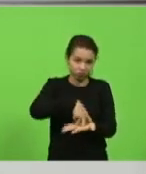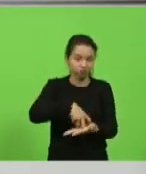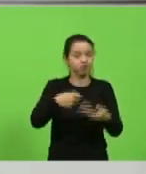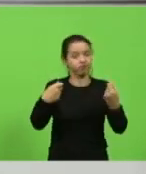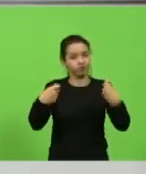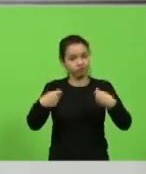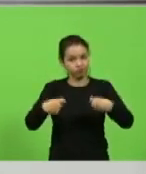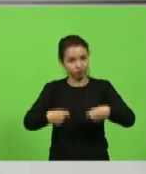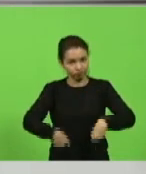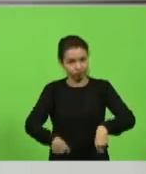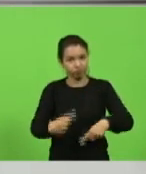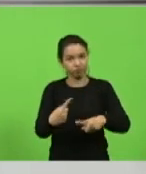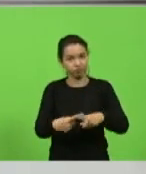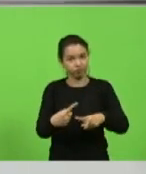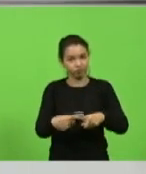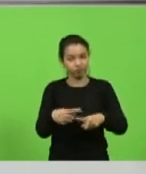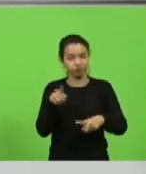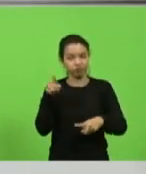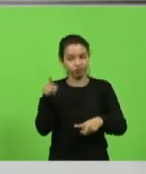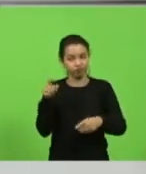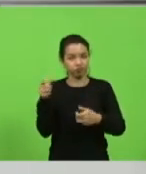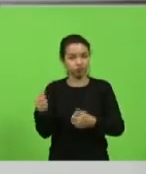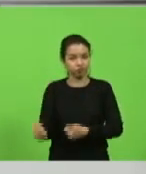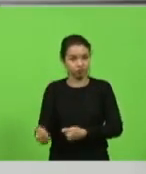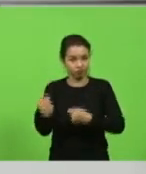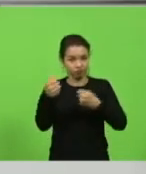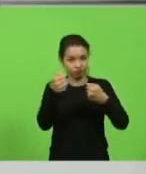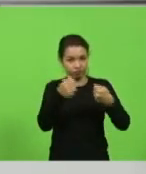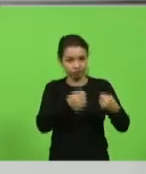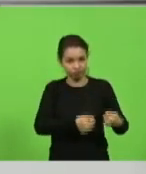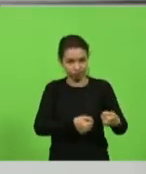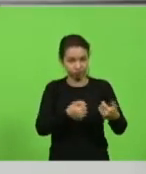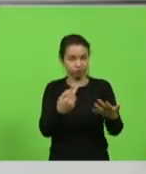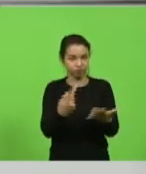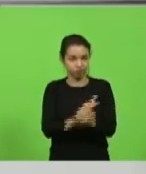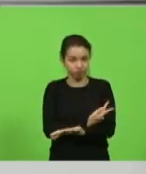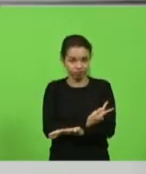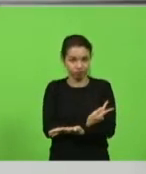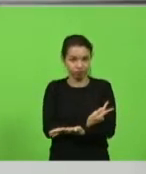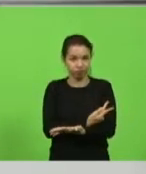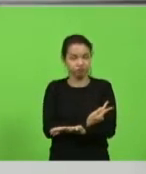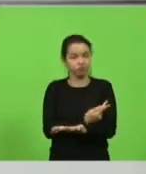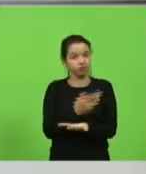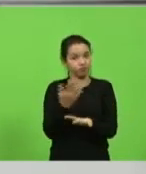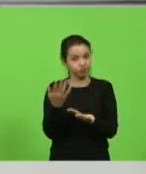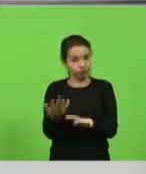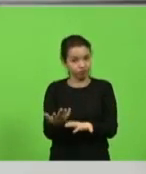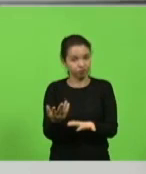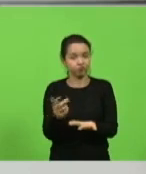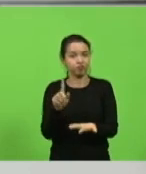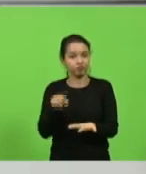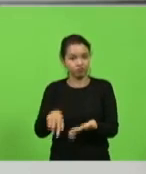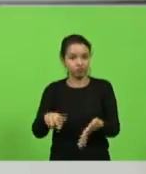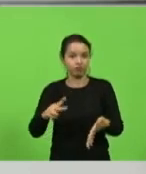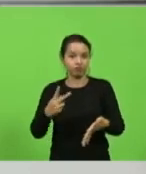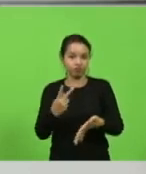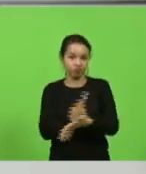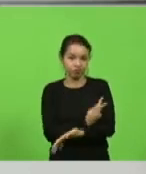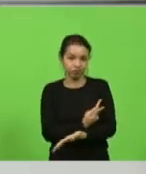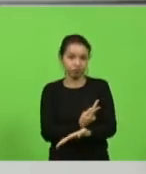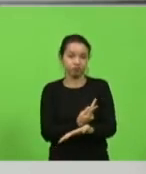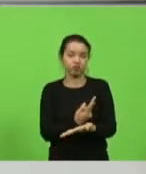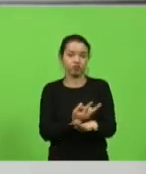conferido. Deveras, uma vez verificada a prática da infração de responsabilidade mediante